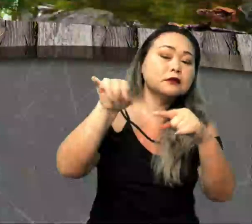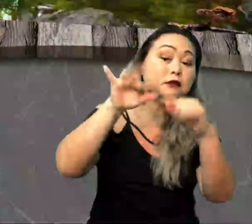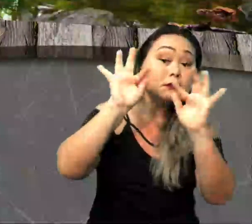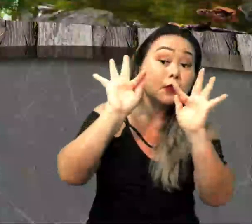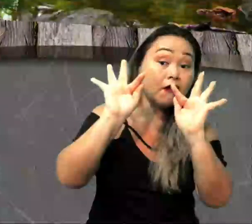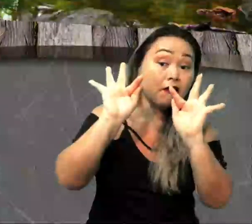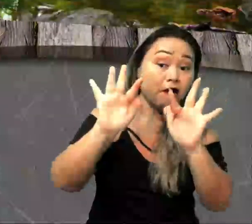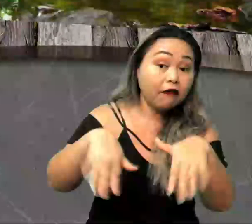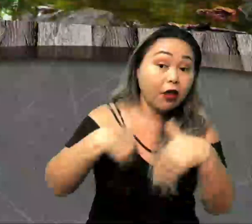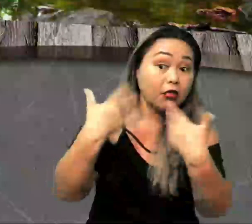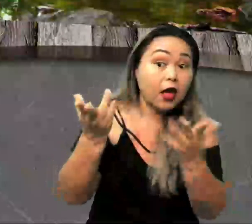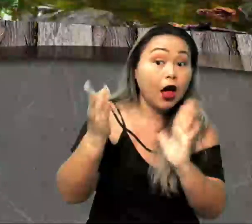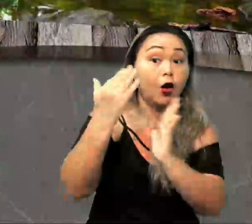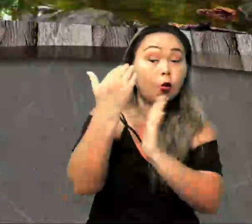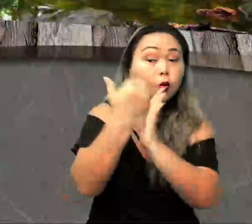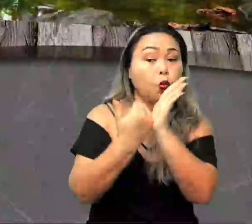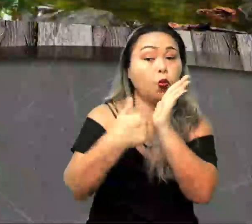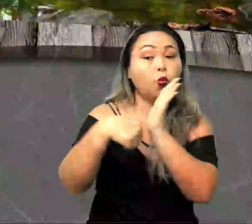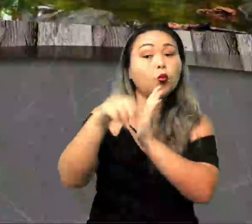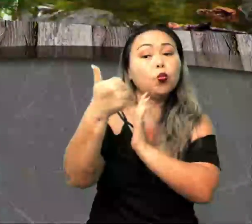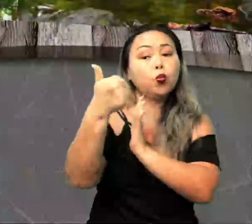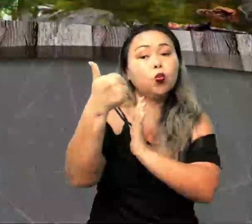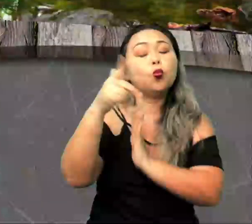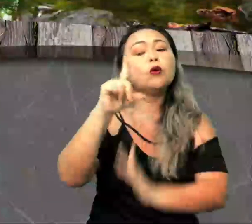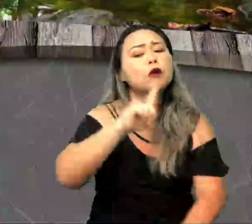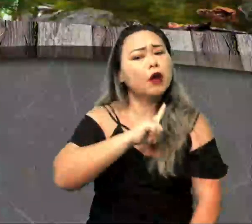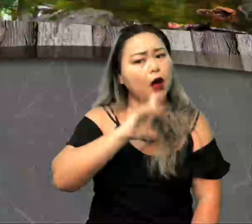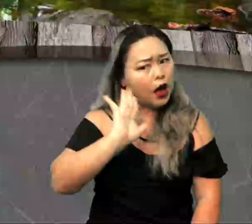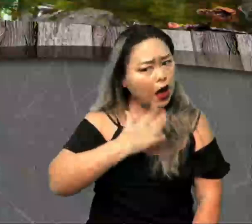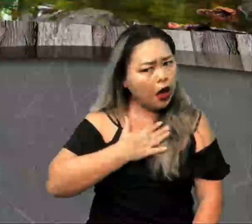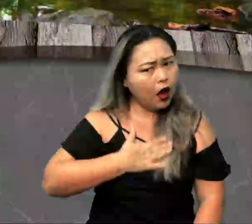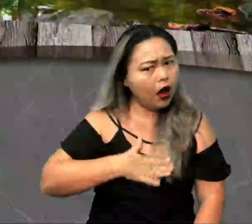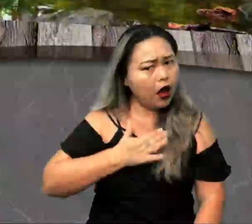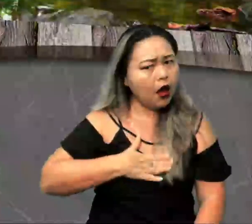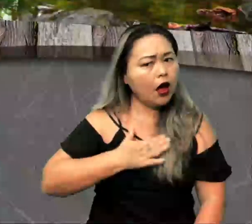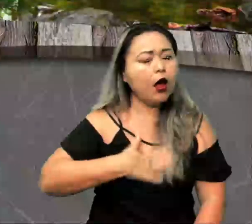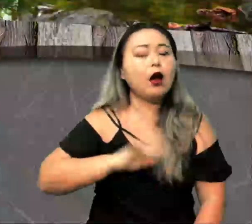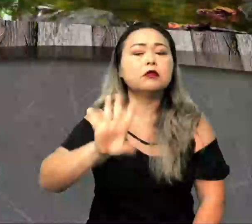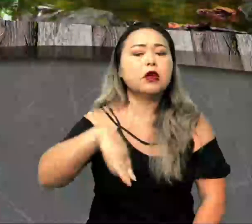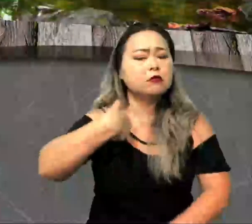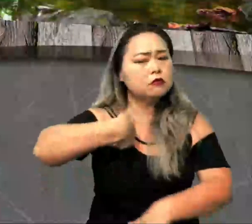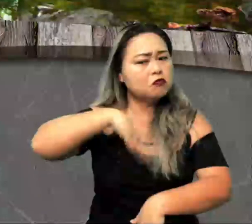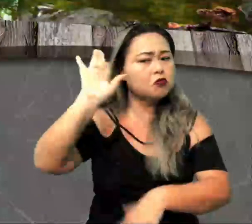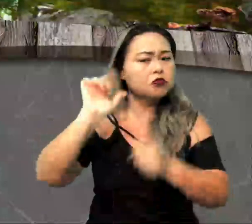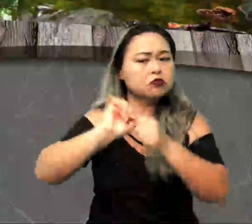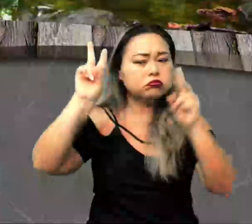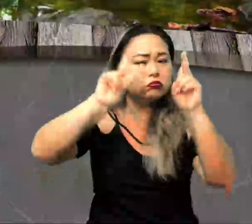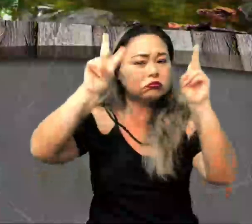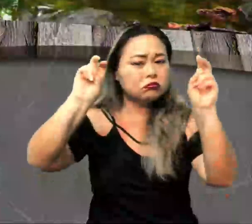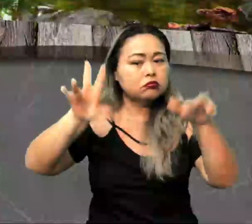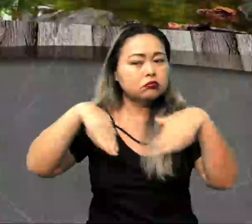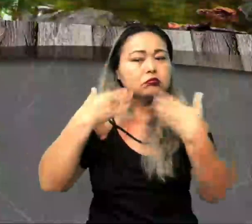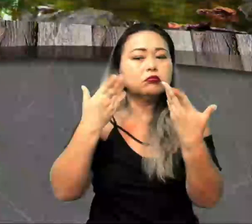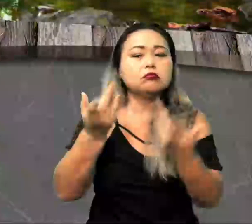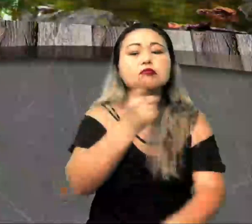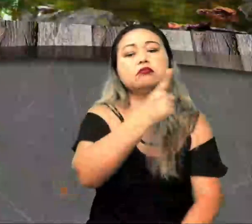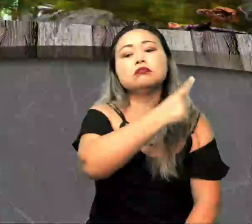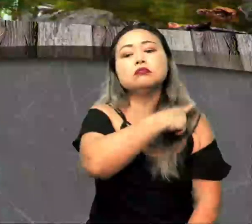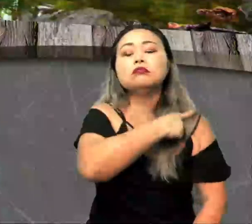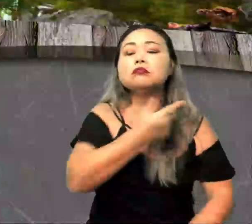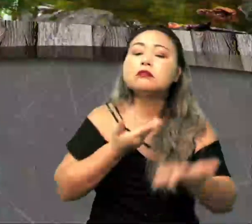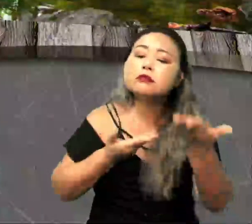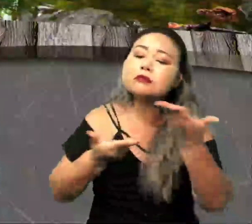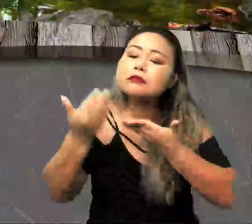unidade 1. Calma! Ainda tem muito assunto, tá? Para o primeiro ano, então, para a gente estar aí compartilhando